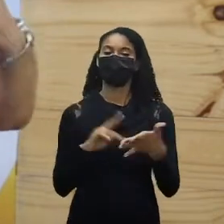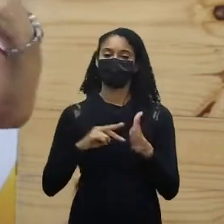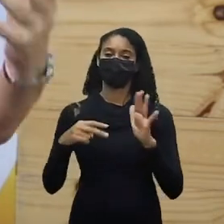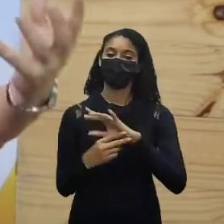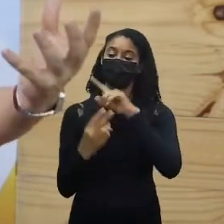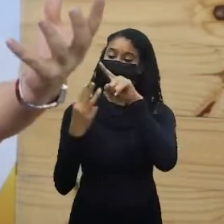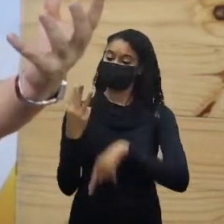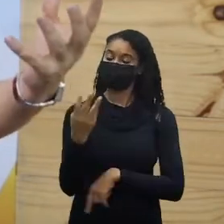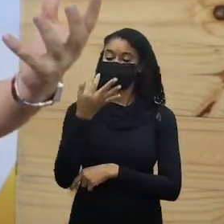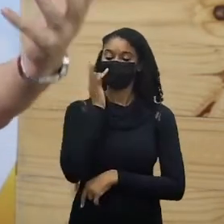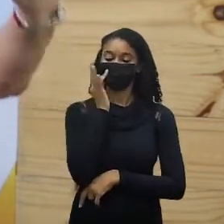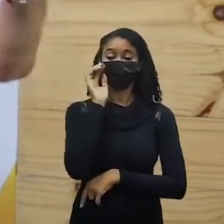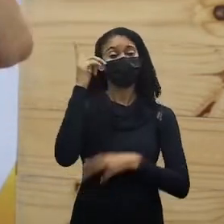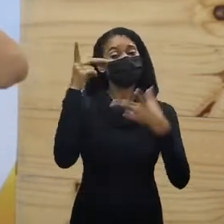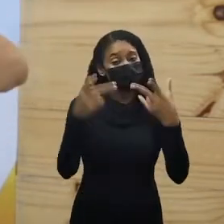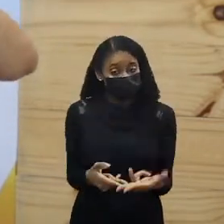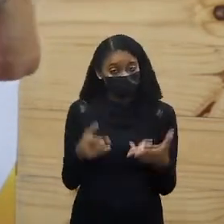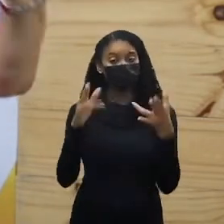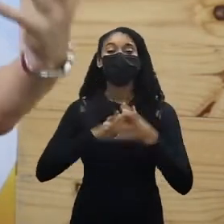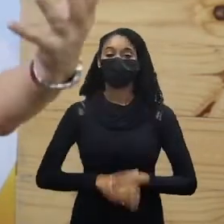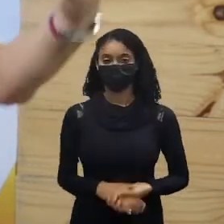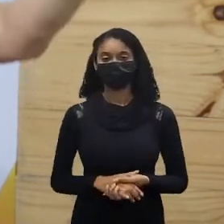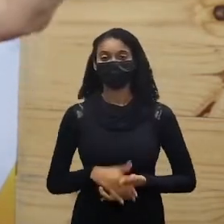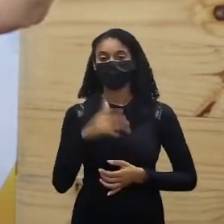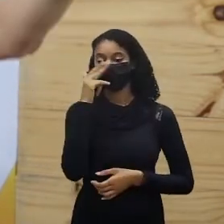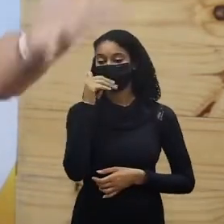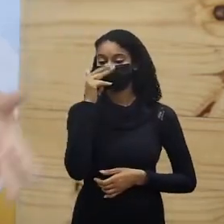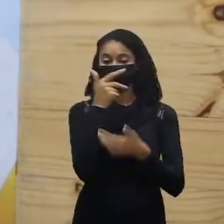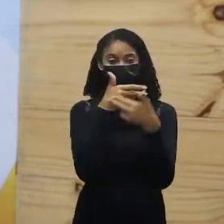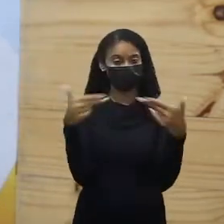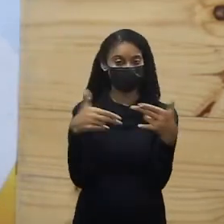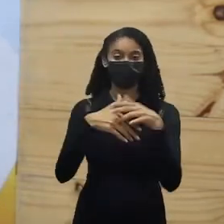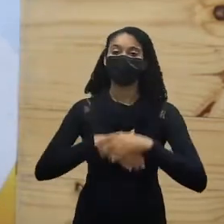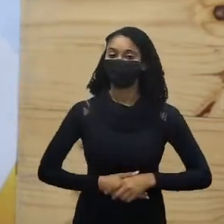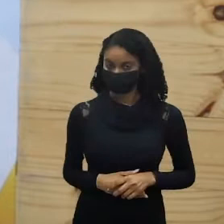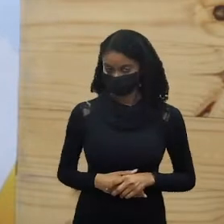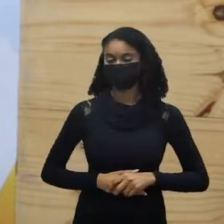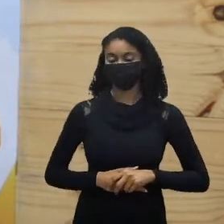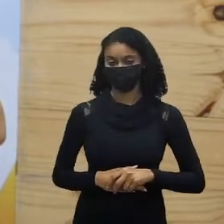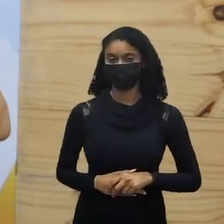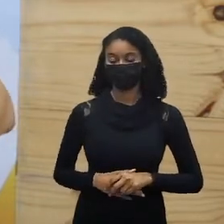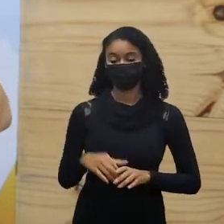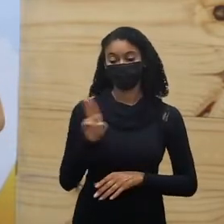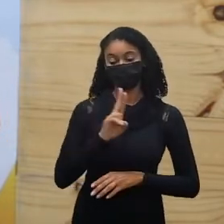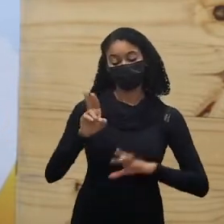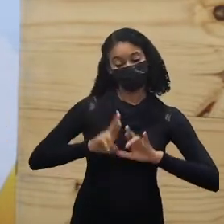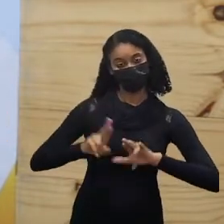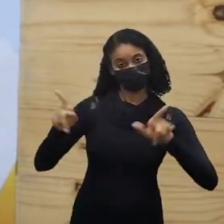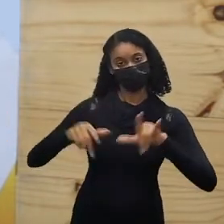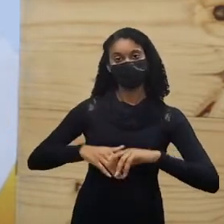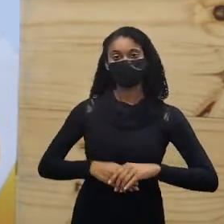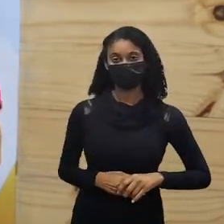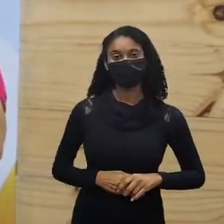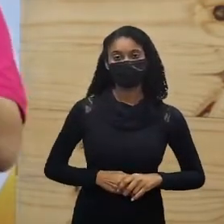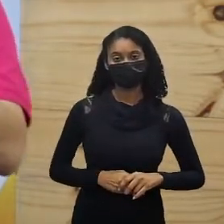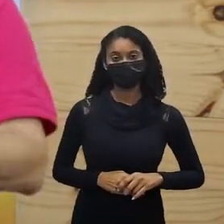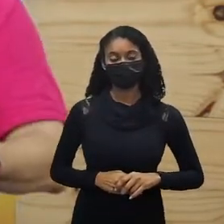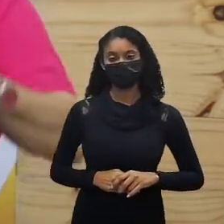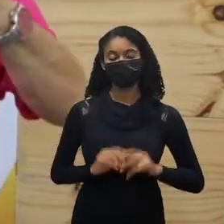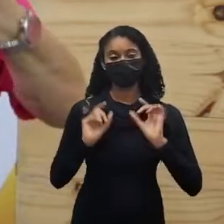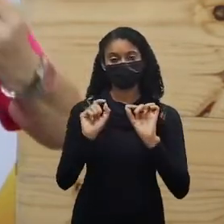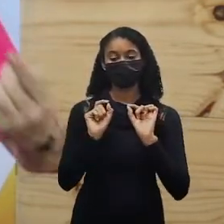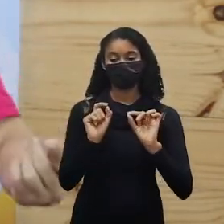e a mexerica, elas são justamente a mesma coisa, são nomes diferentes para o